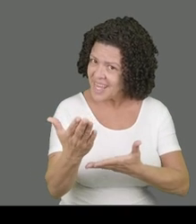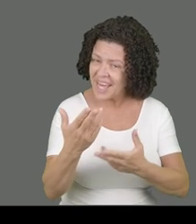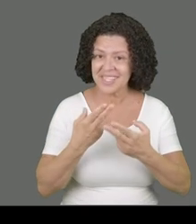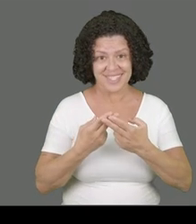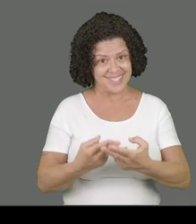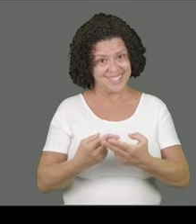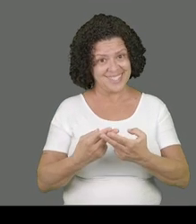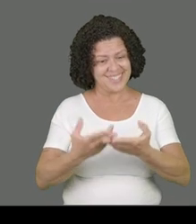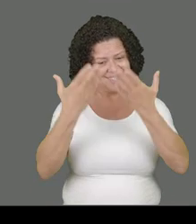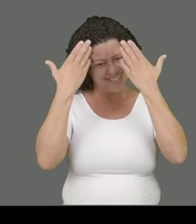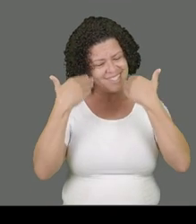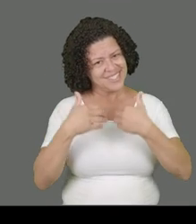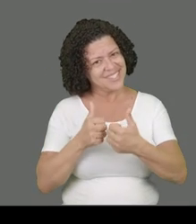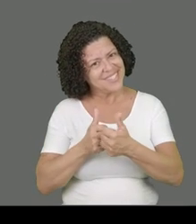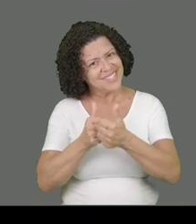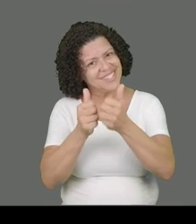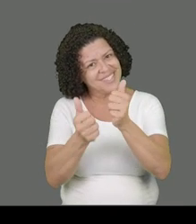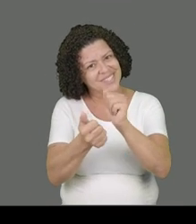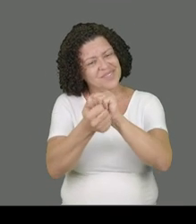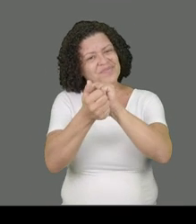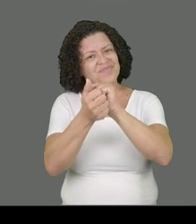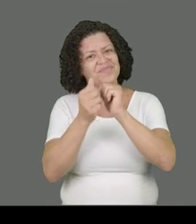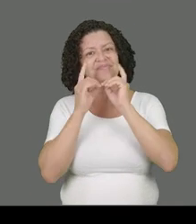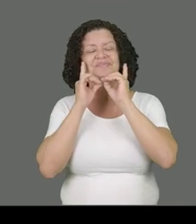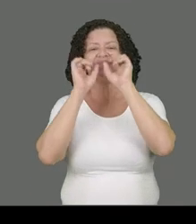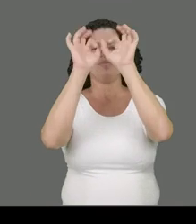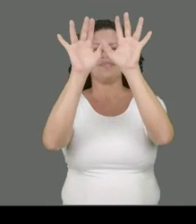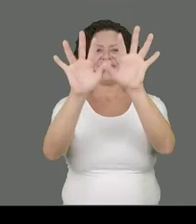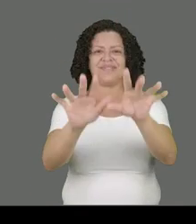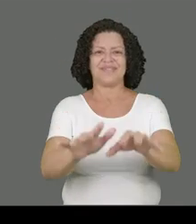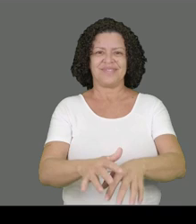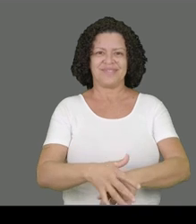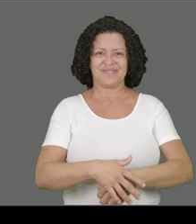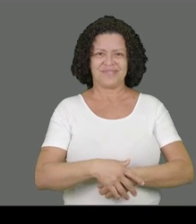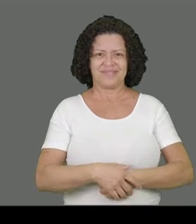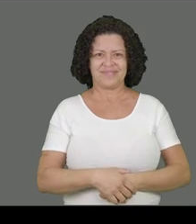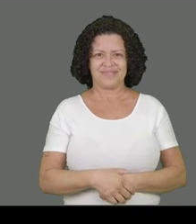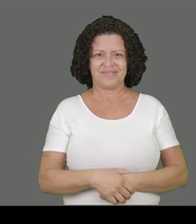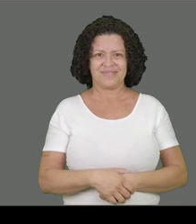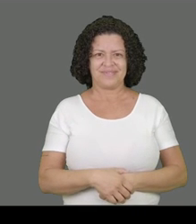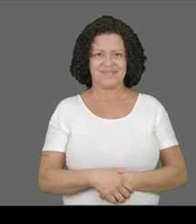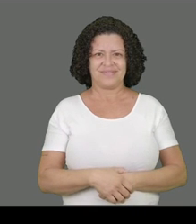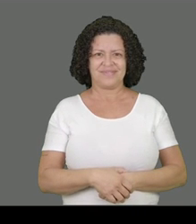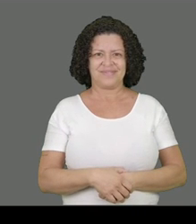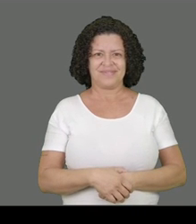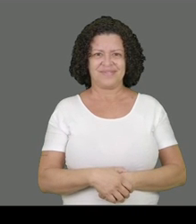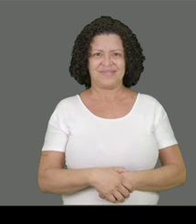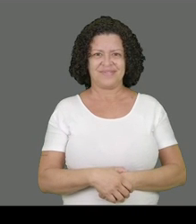Muito obrigada pela paciência, pela companhia, que Deus nos abençoe.